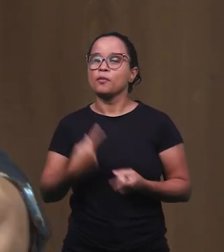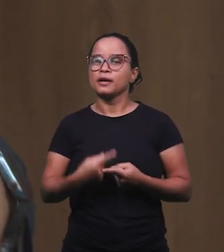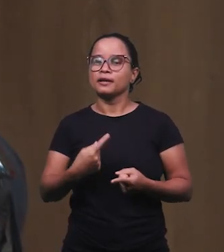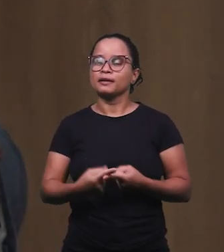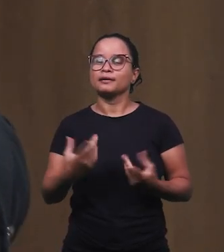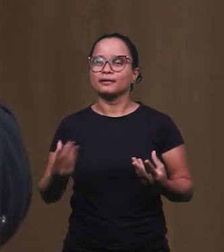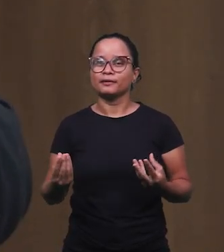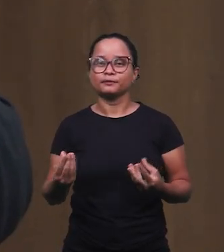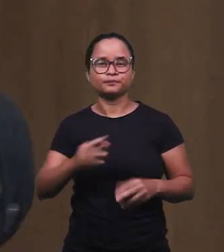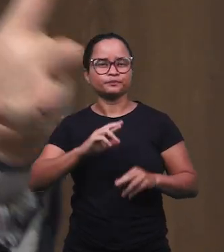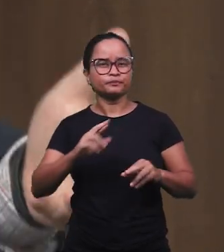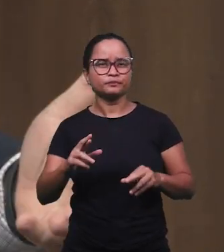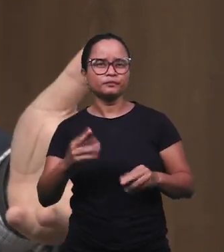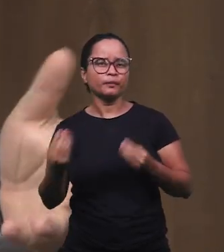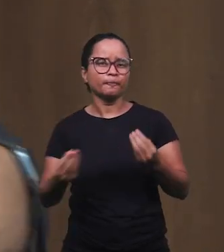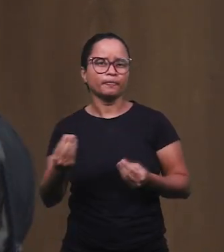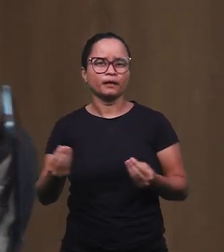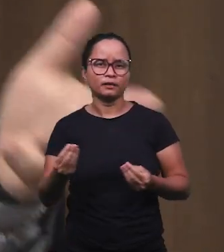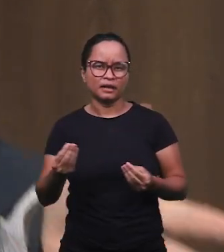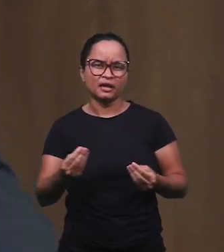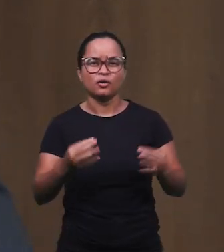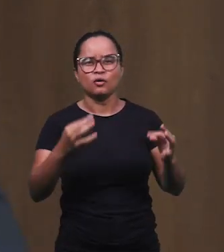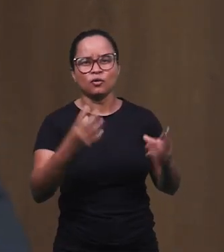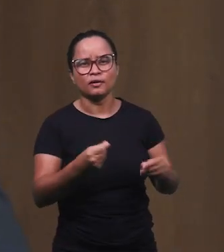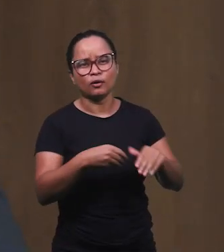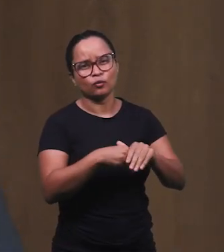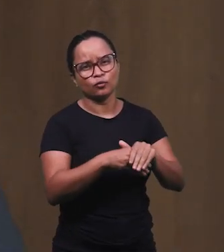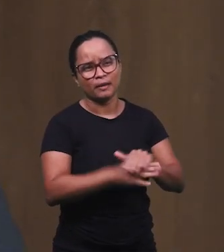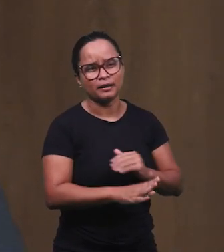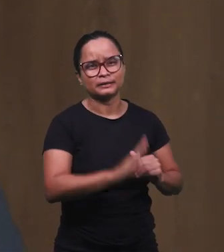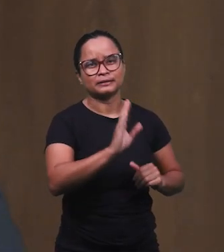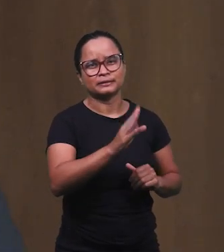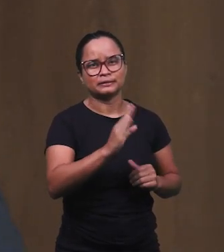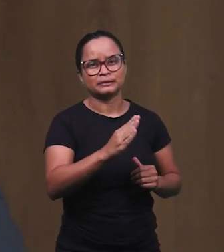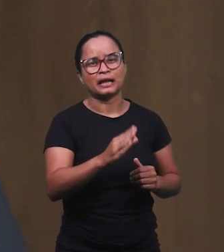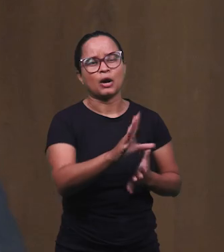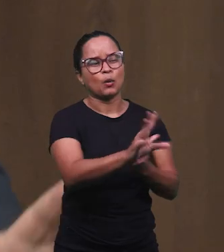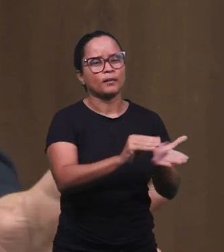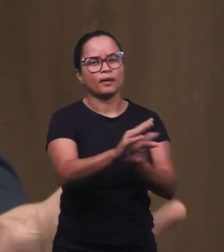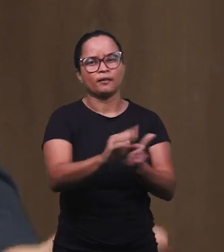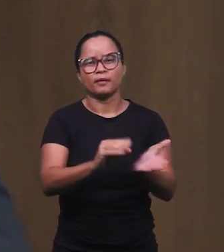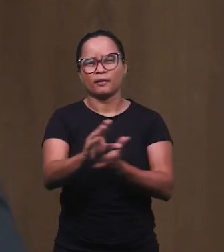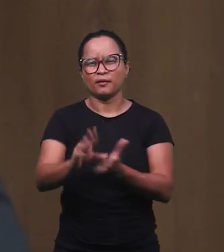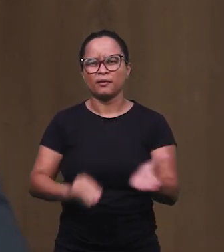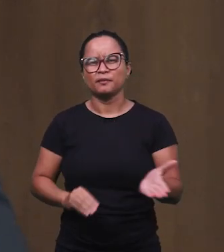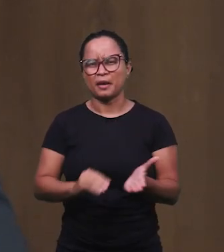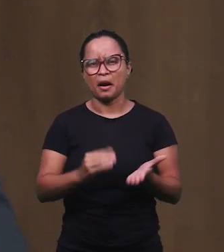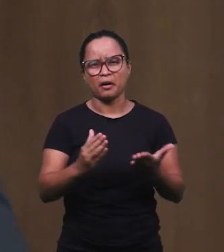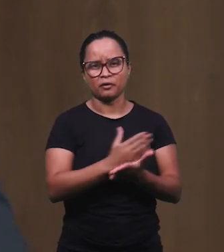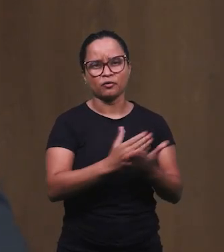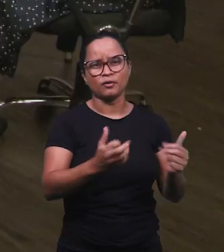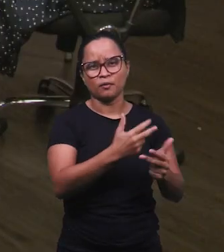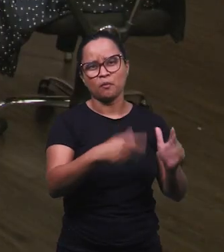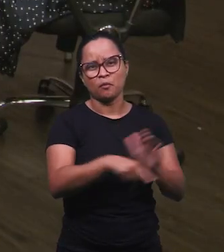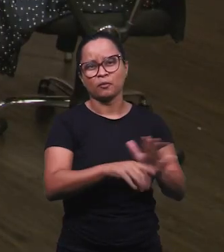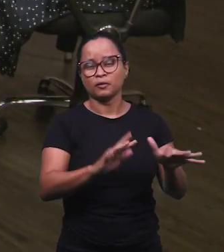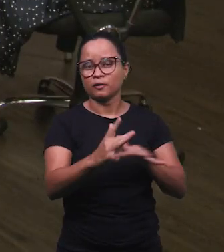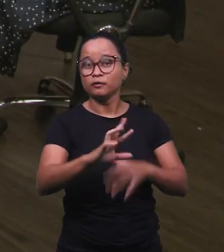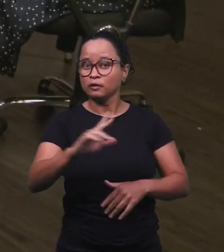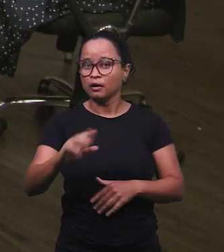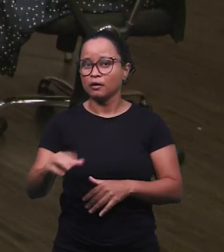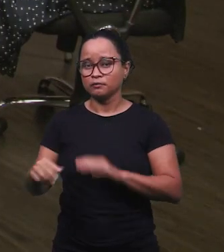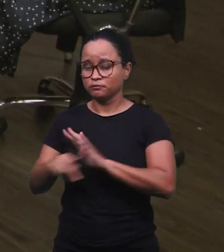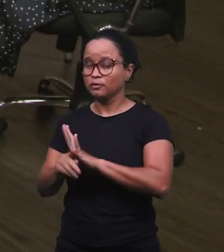mão de qualquer modismo, de qualquer trend para tentar crescer a audiência. Muito bem.